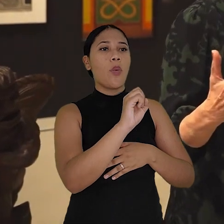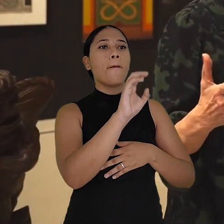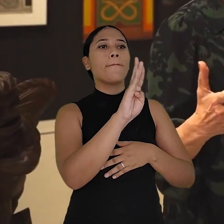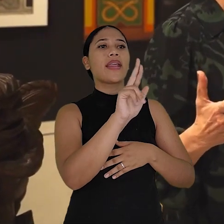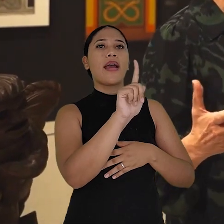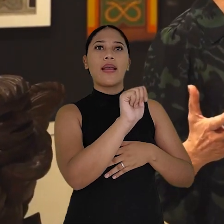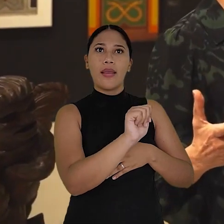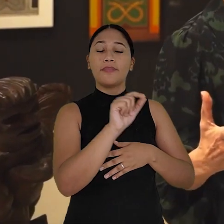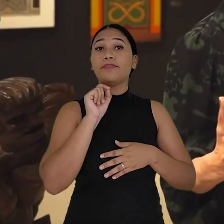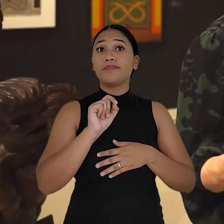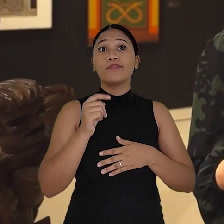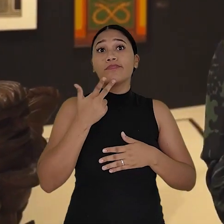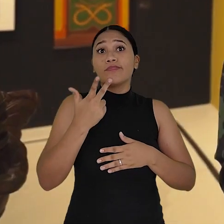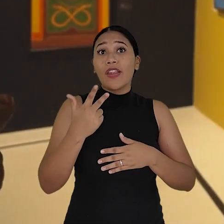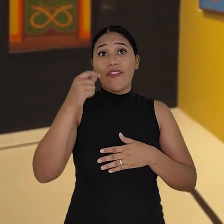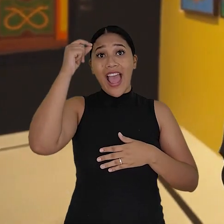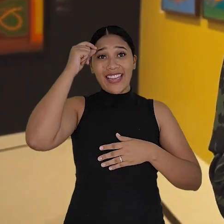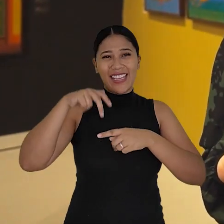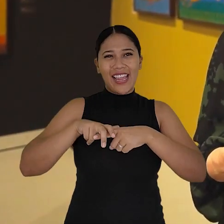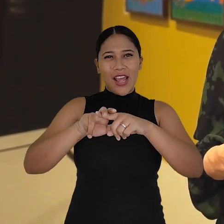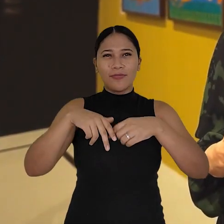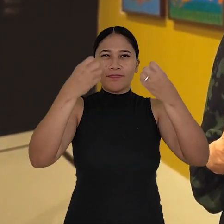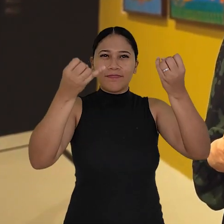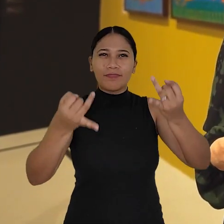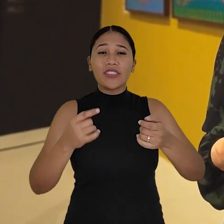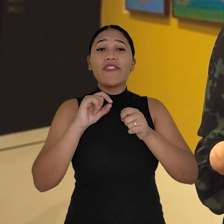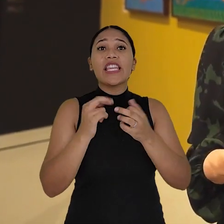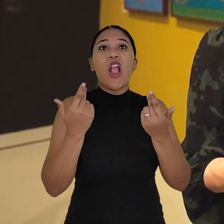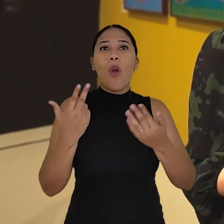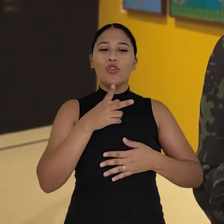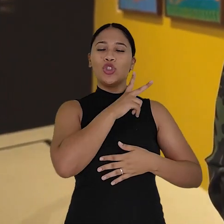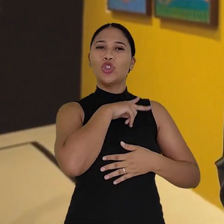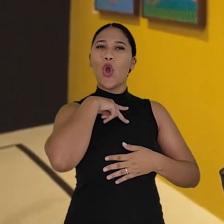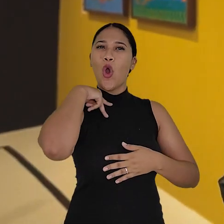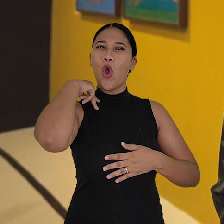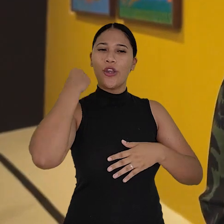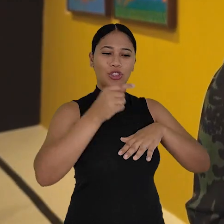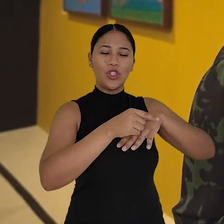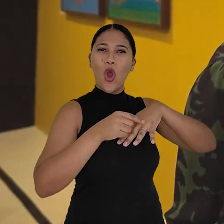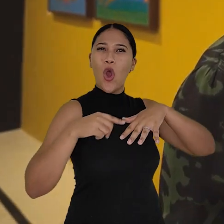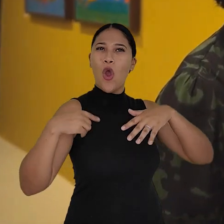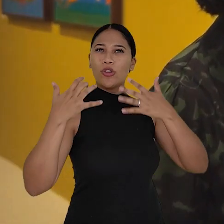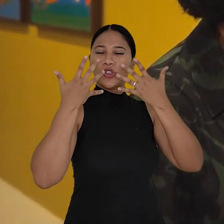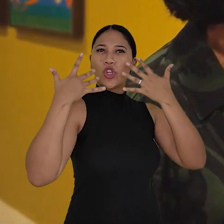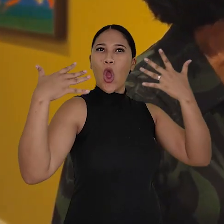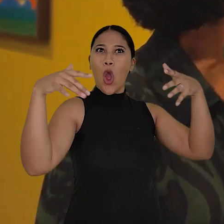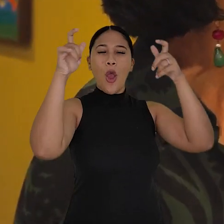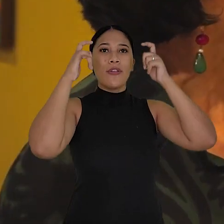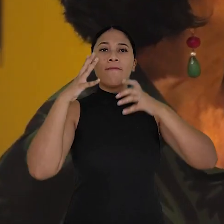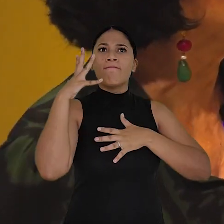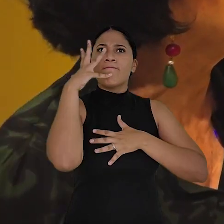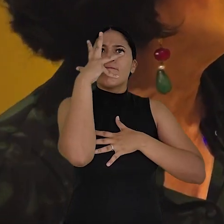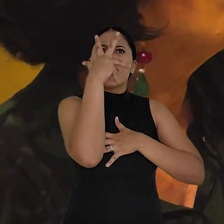Braga, que o Ariano dizia que fazia pequenas joias. E aí, se vocês olharem, vocês vão ver